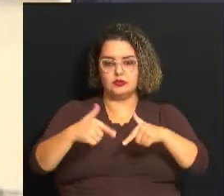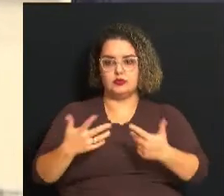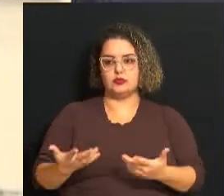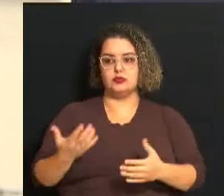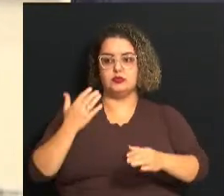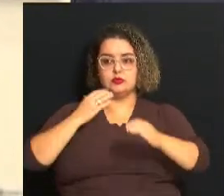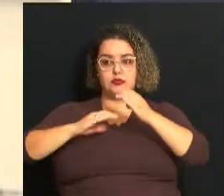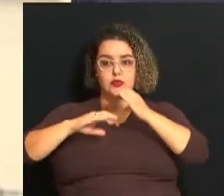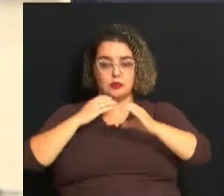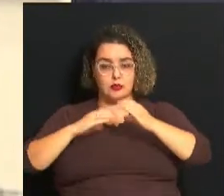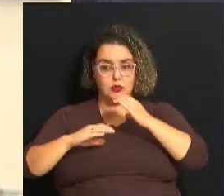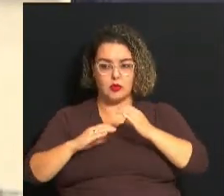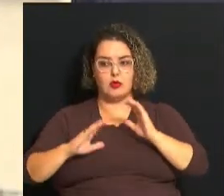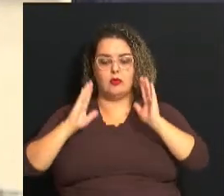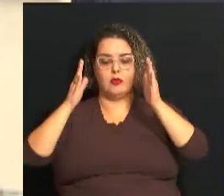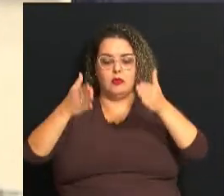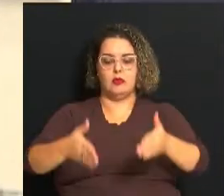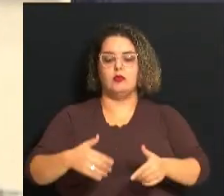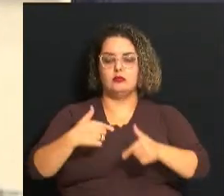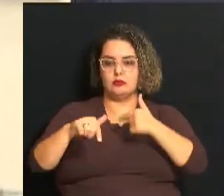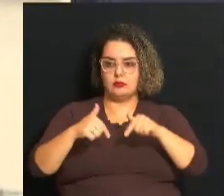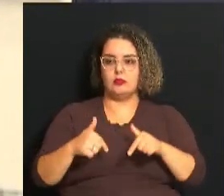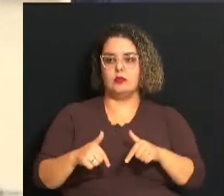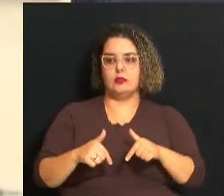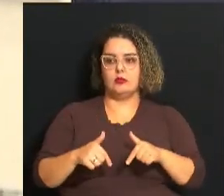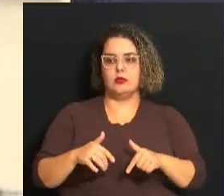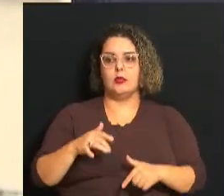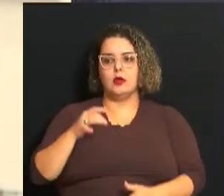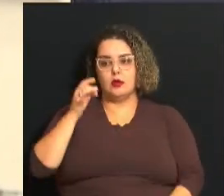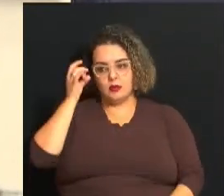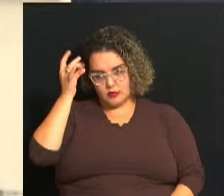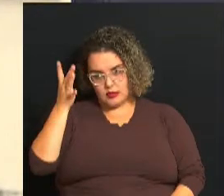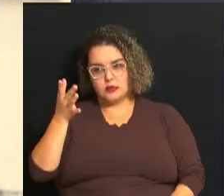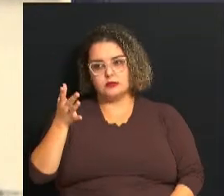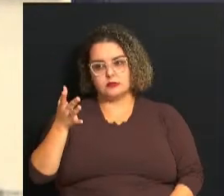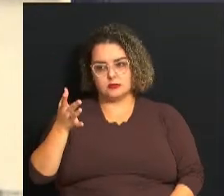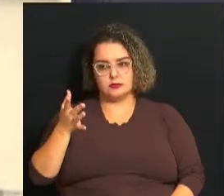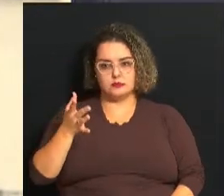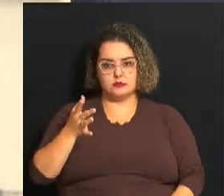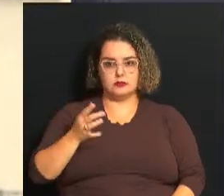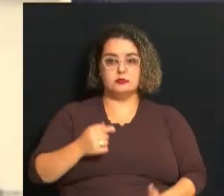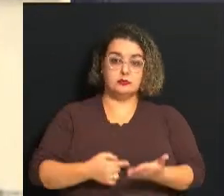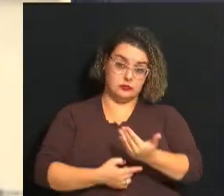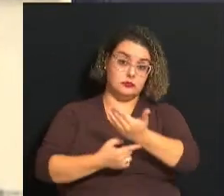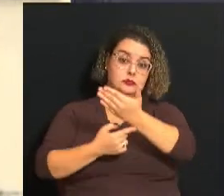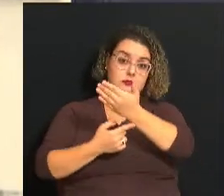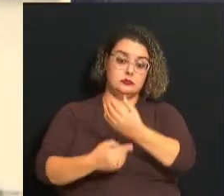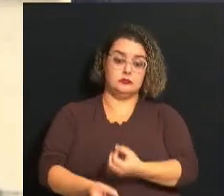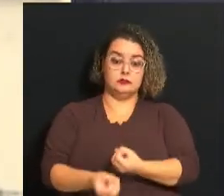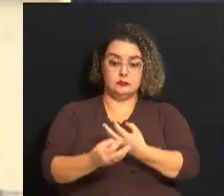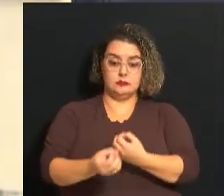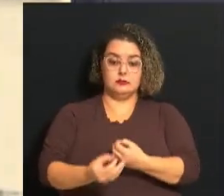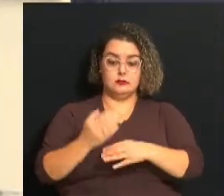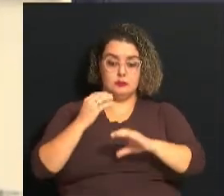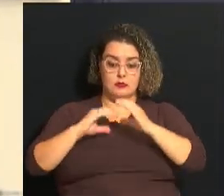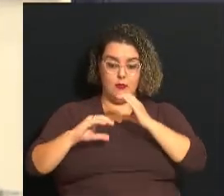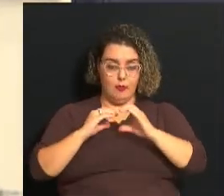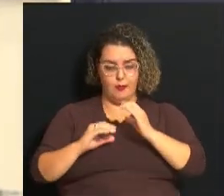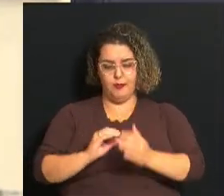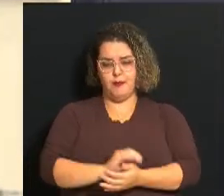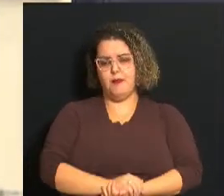comunicações relacionadas com trabalho incluindo as facilitadas pelas tecnologias da informação e comunicação